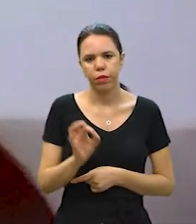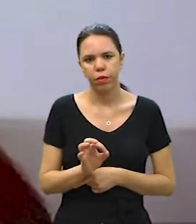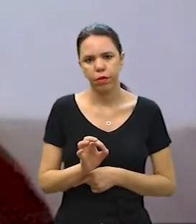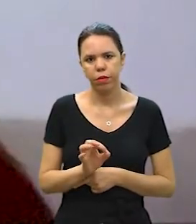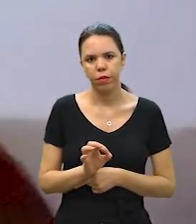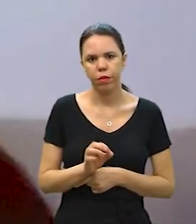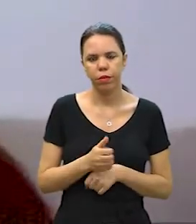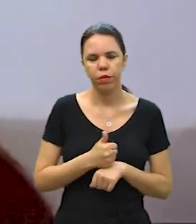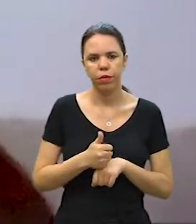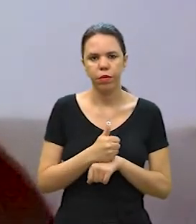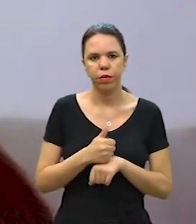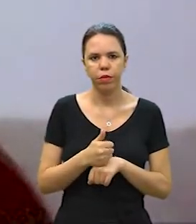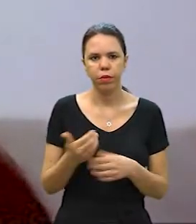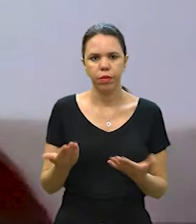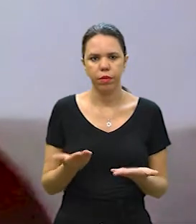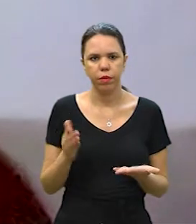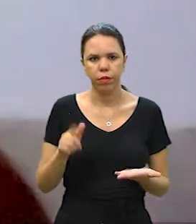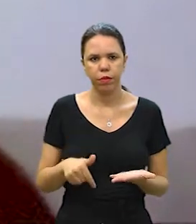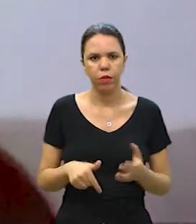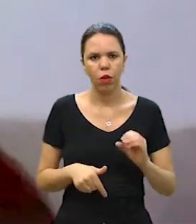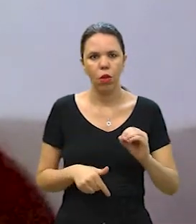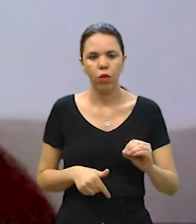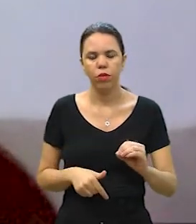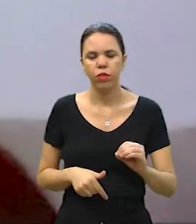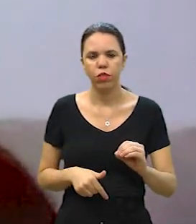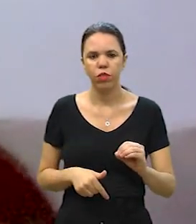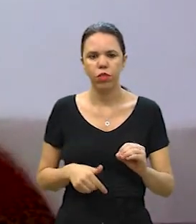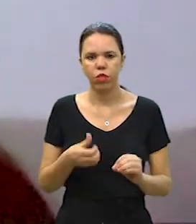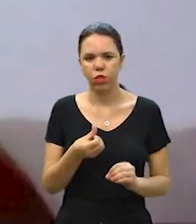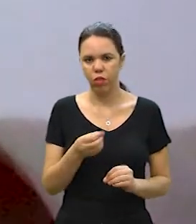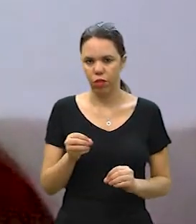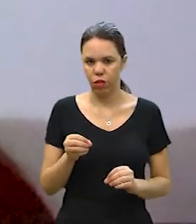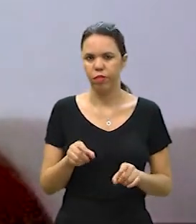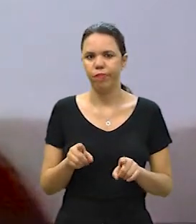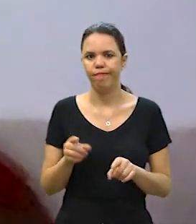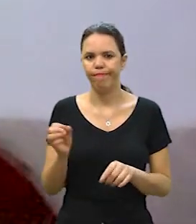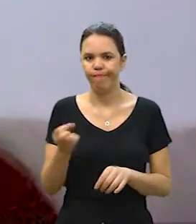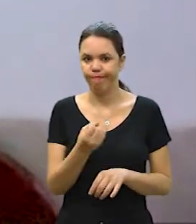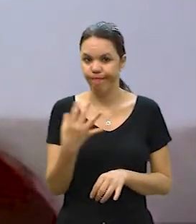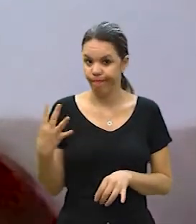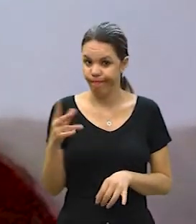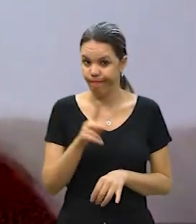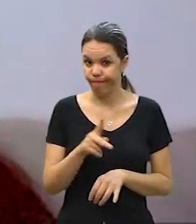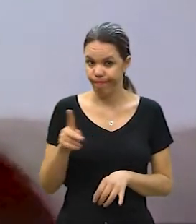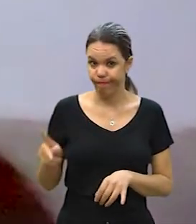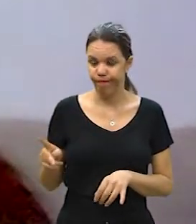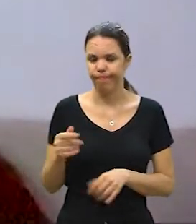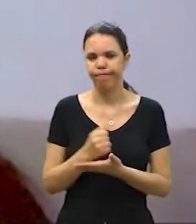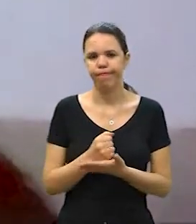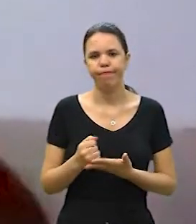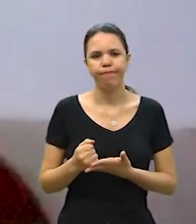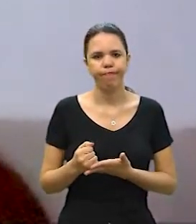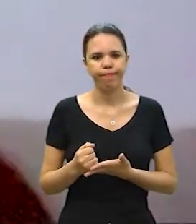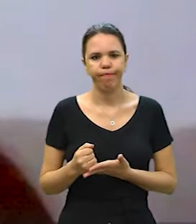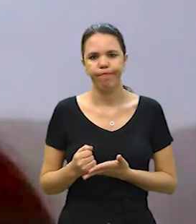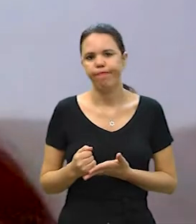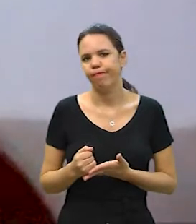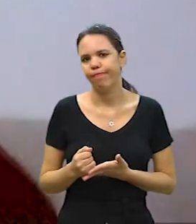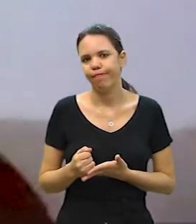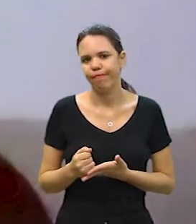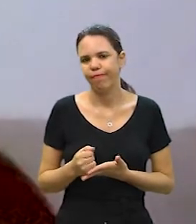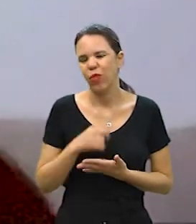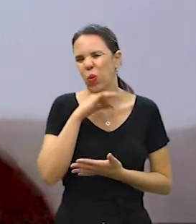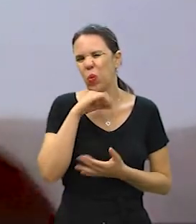da categoria agora é categoria O. Então, são professores e professoras que são contratados, é um contrato